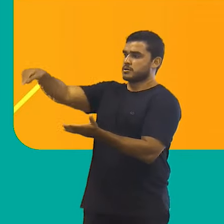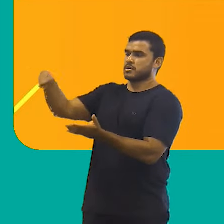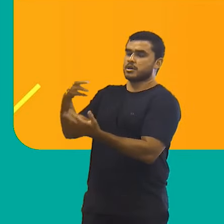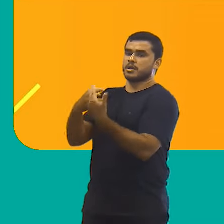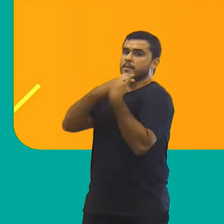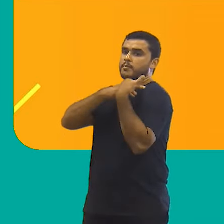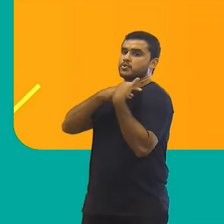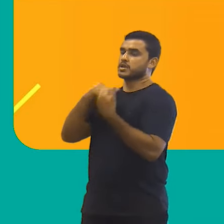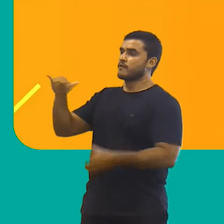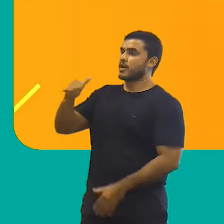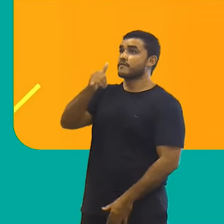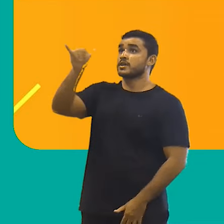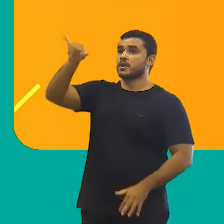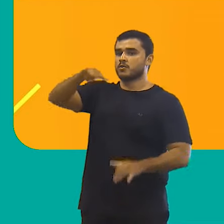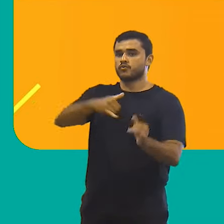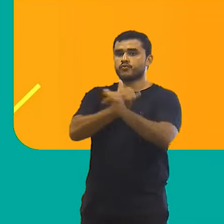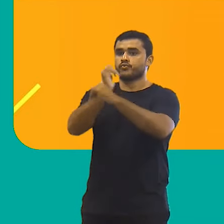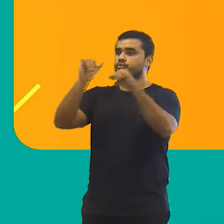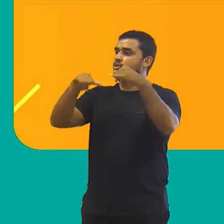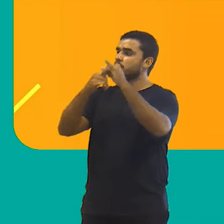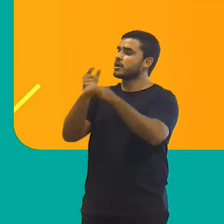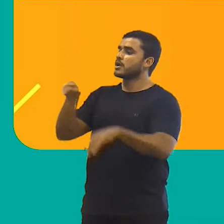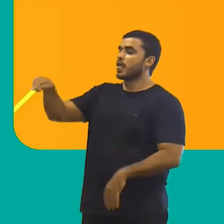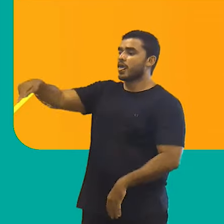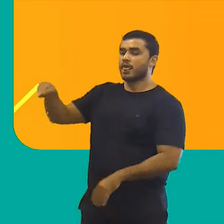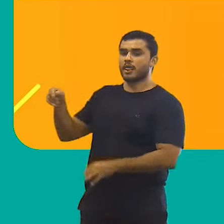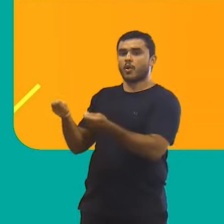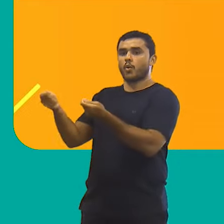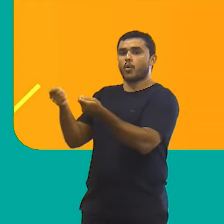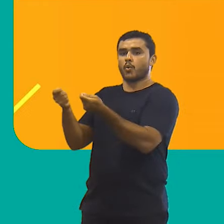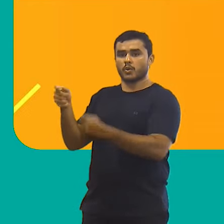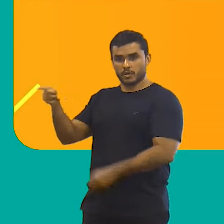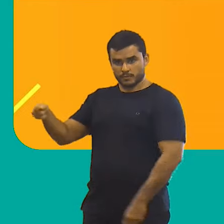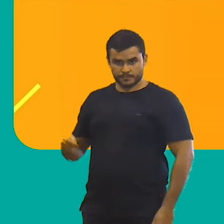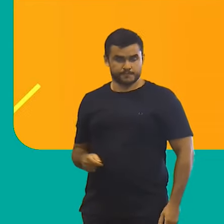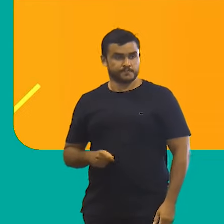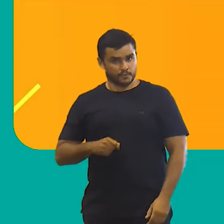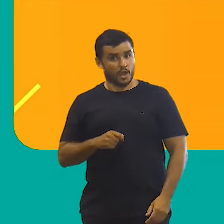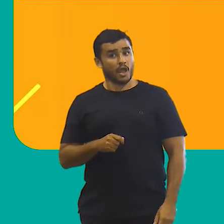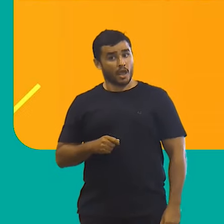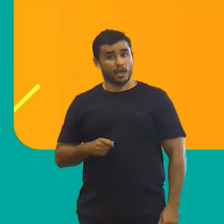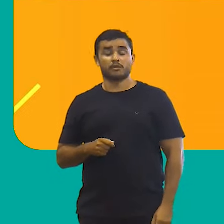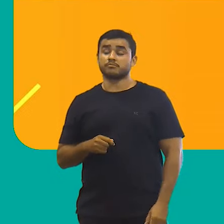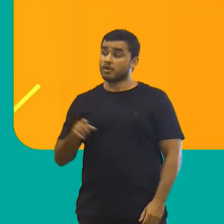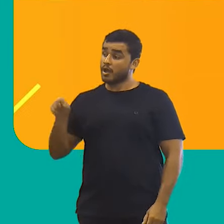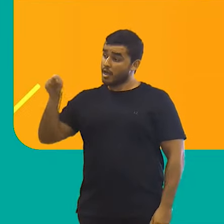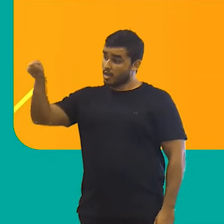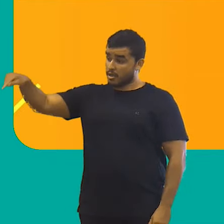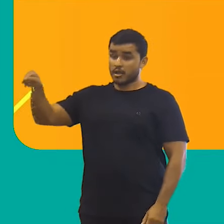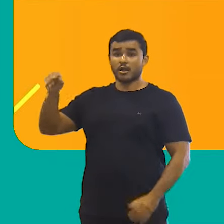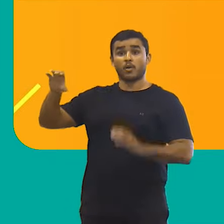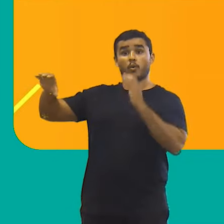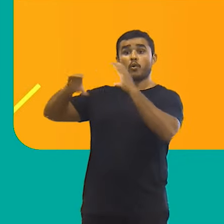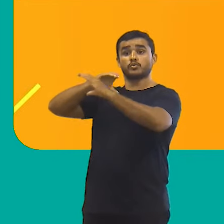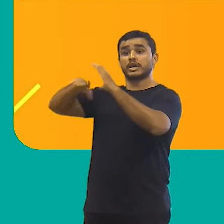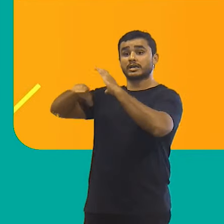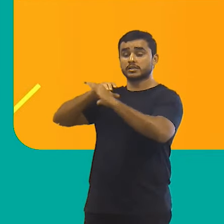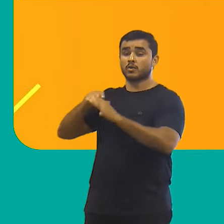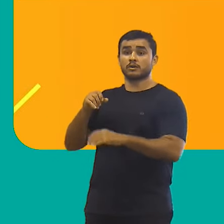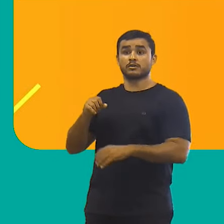Essa interferência poderá ocorrer somente se as ondas emitidas pelo celular e recebidas